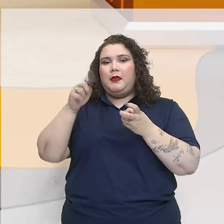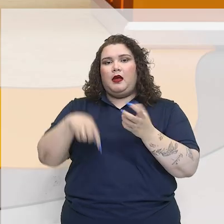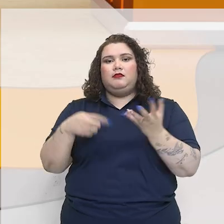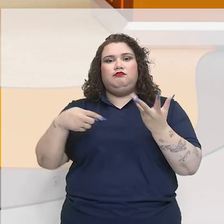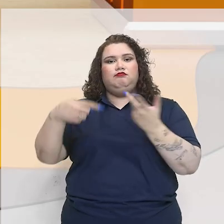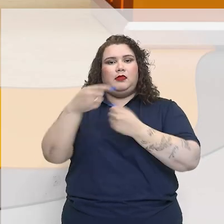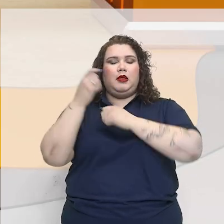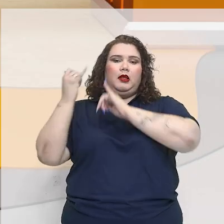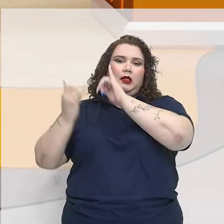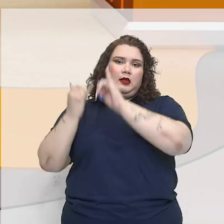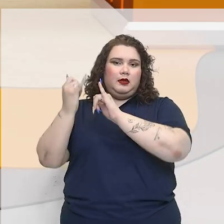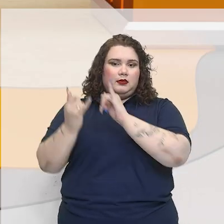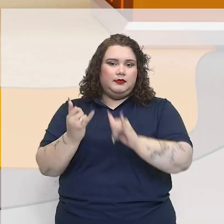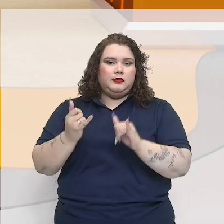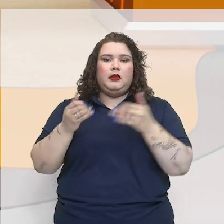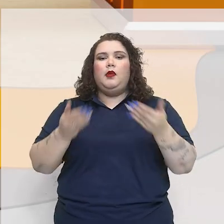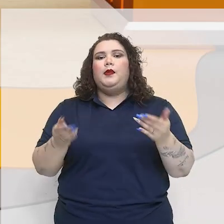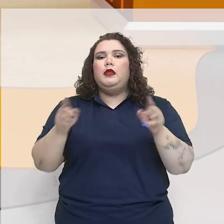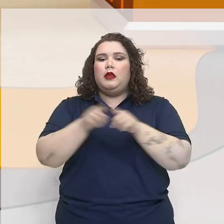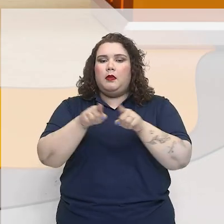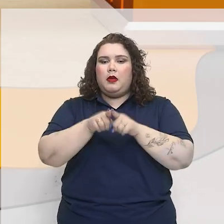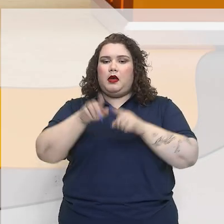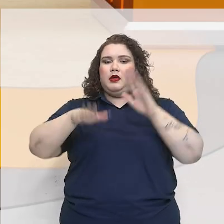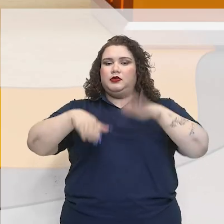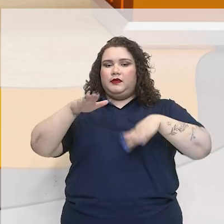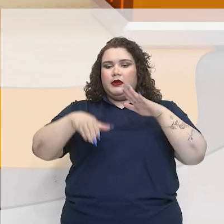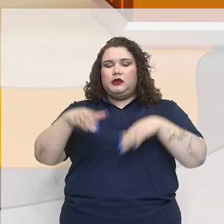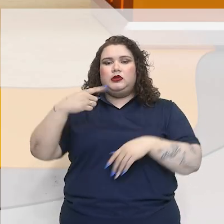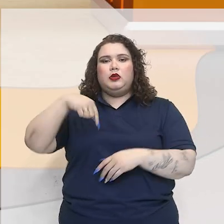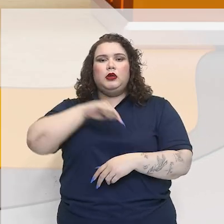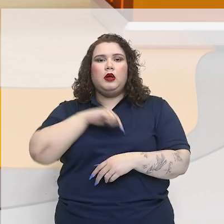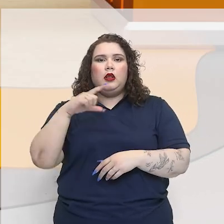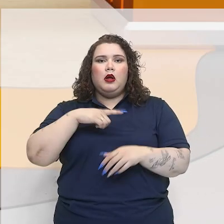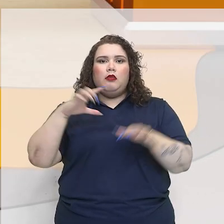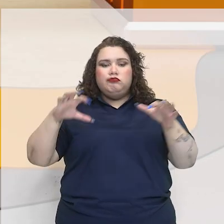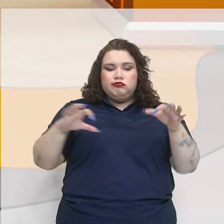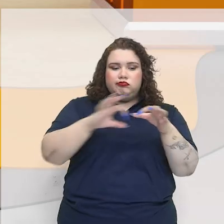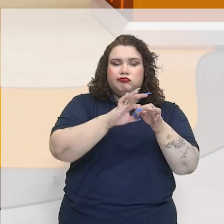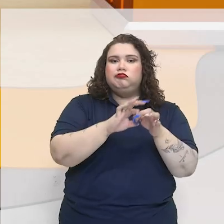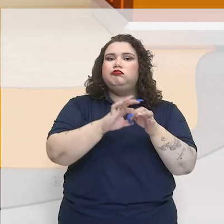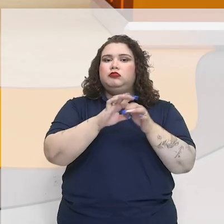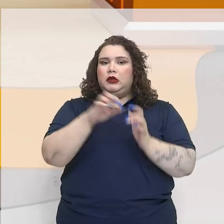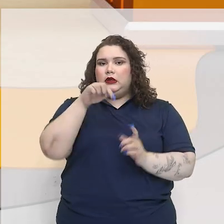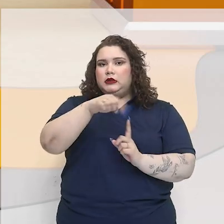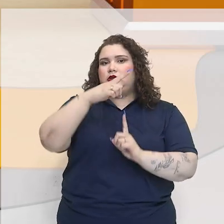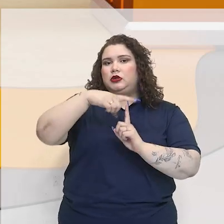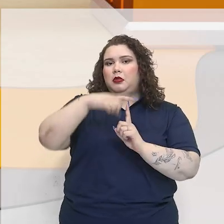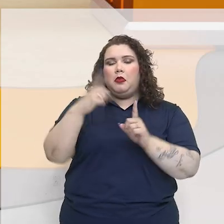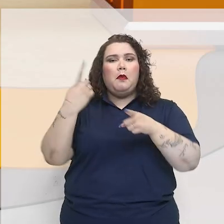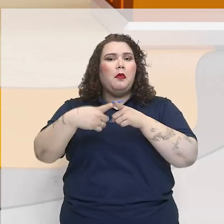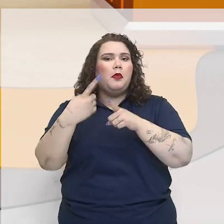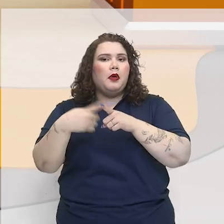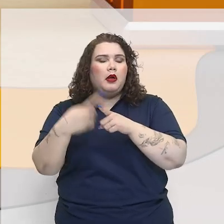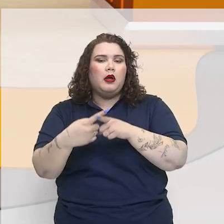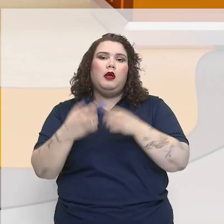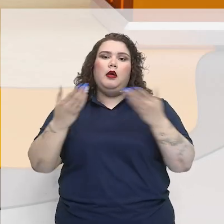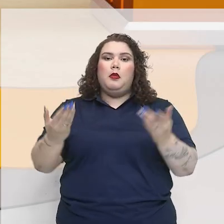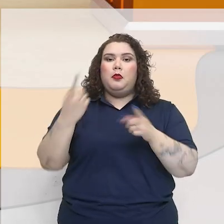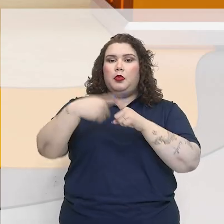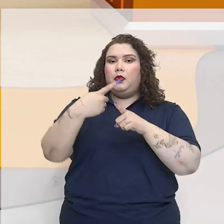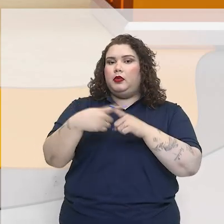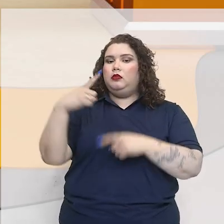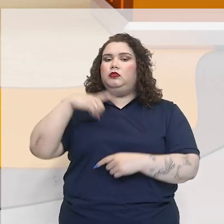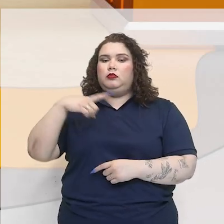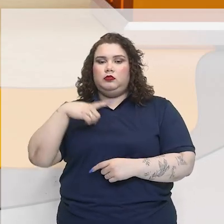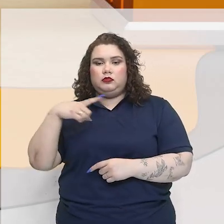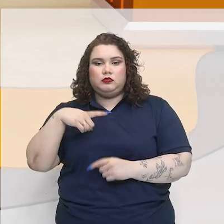nós muito bem, às vezes, né, estamos muito inseridos, então, nesse cotidiano. Por quê? Porque nós temos, então, aí, não é